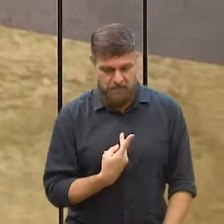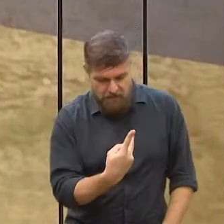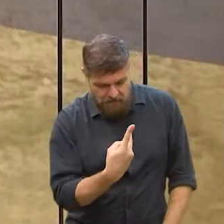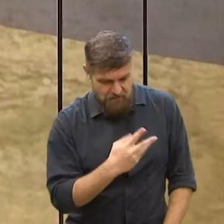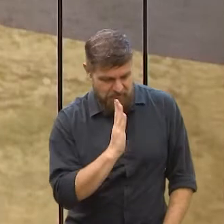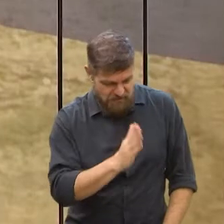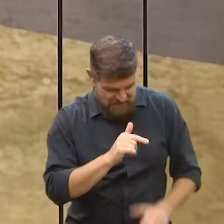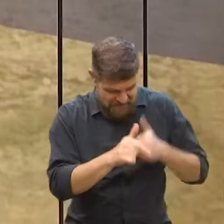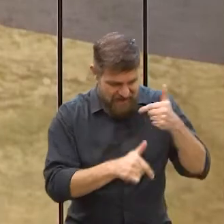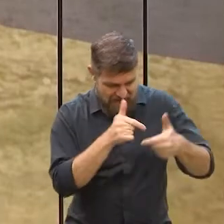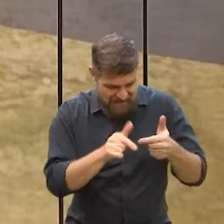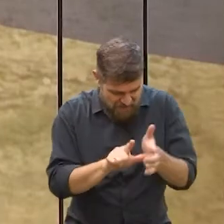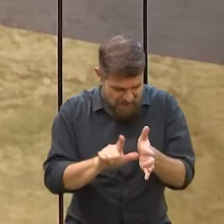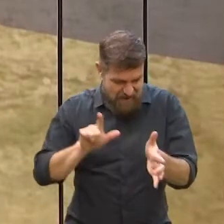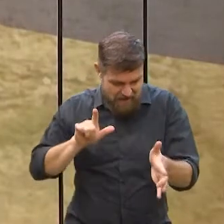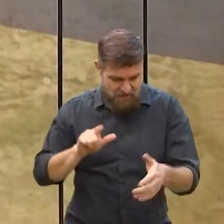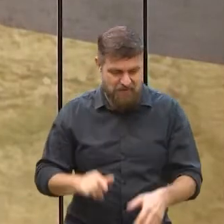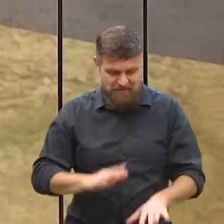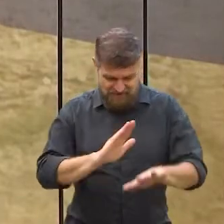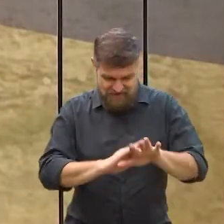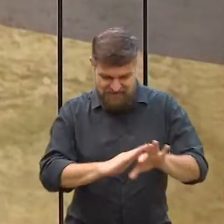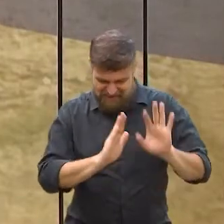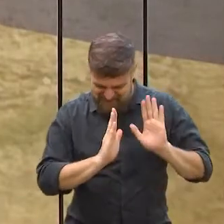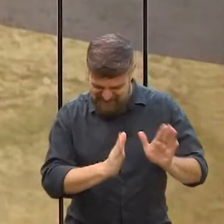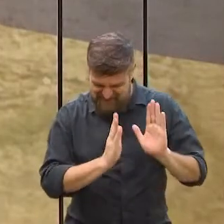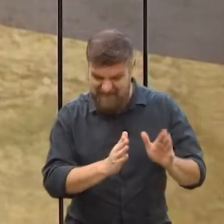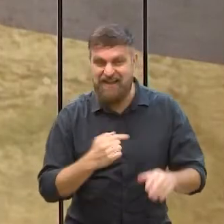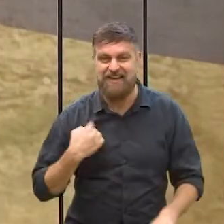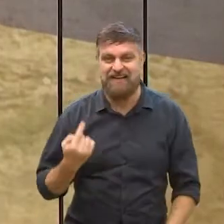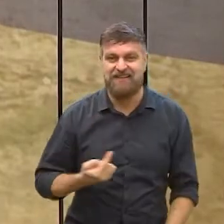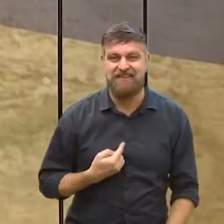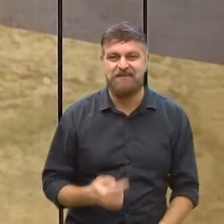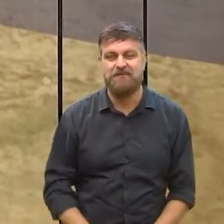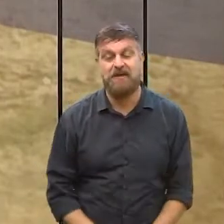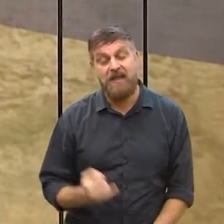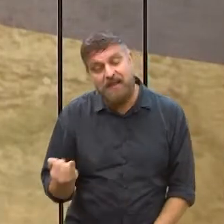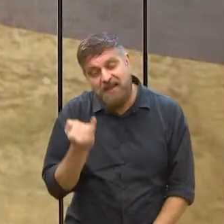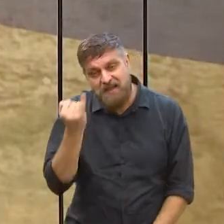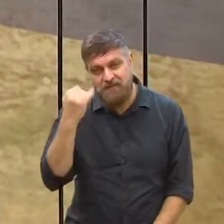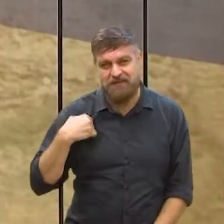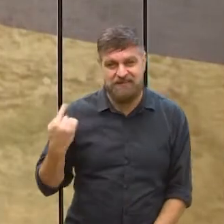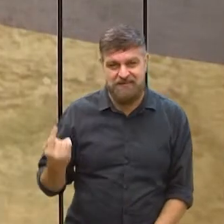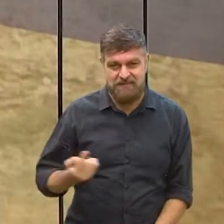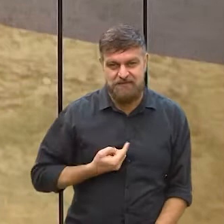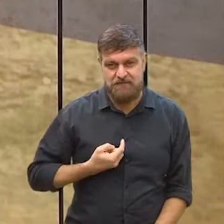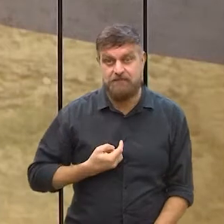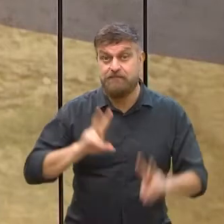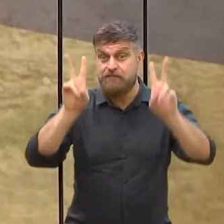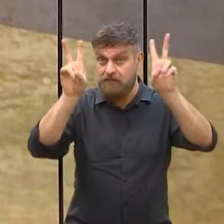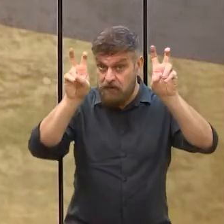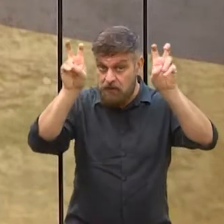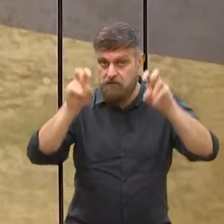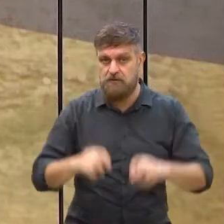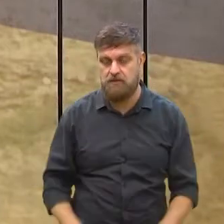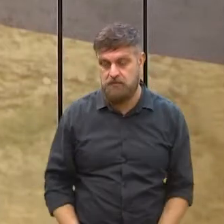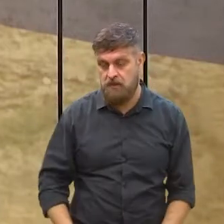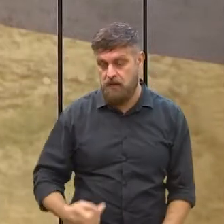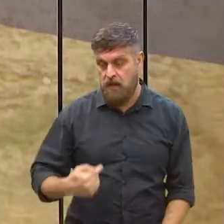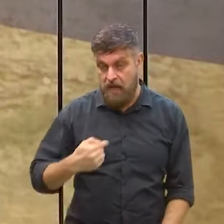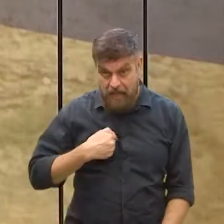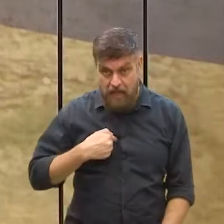trabalho antes, de fato. E é importante a gente falar sobre essa questão, né? Hoje eu me defino